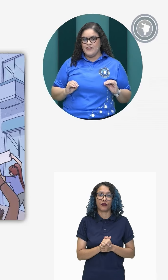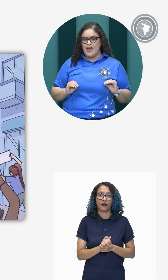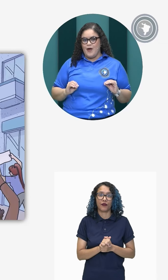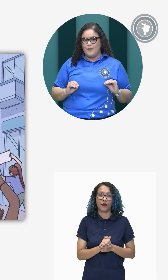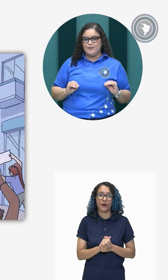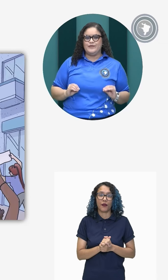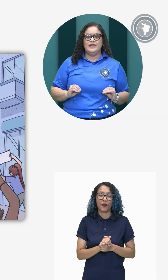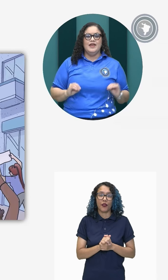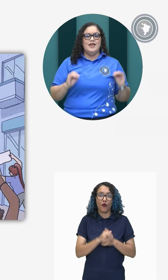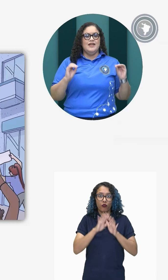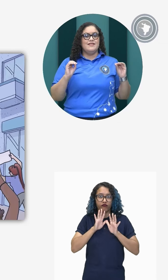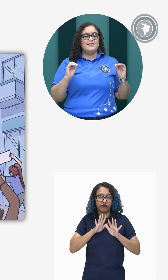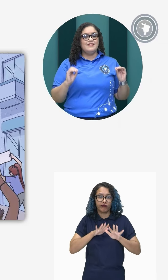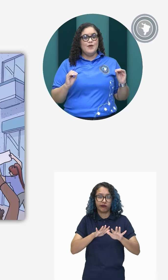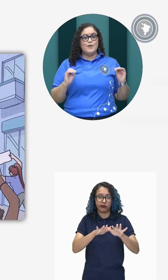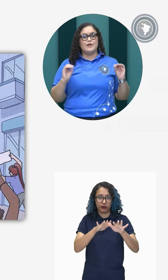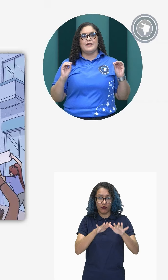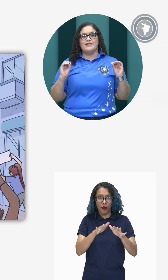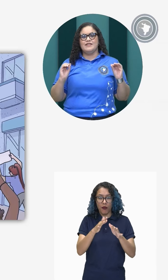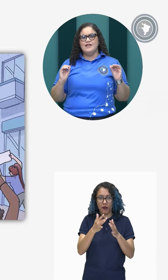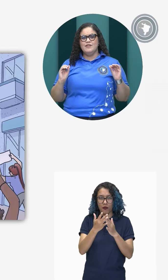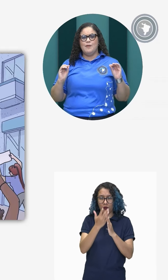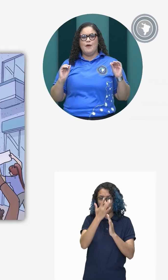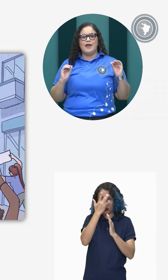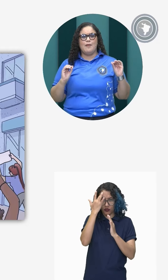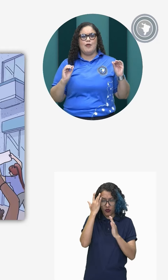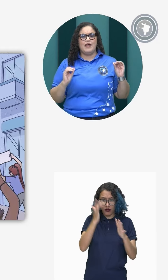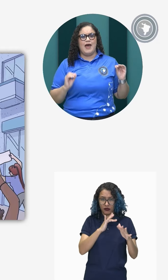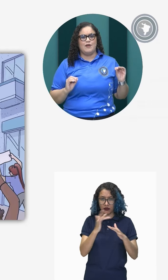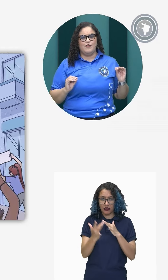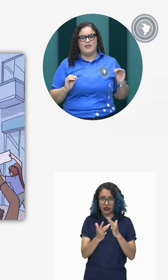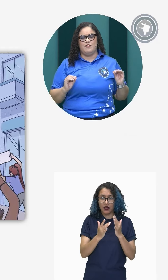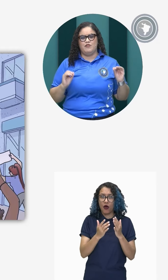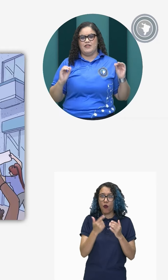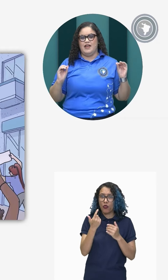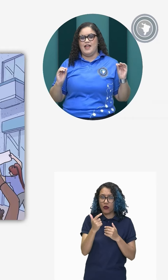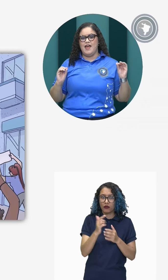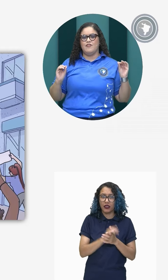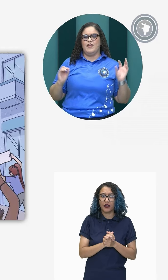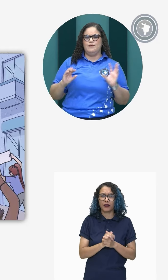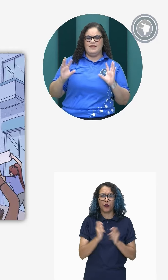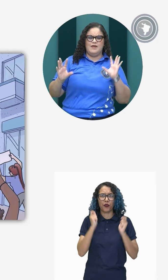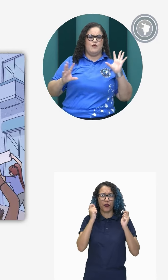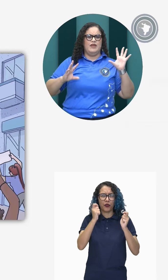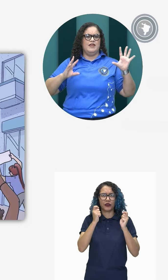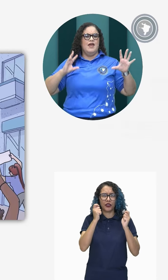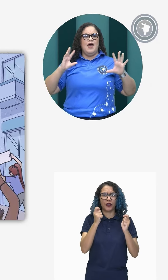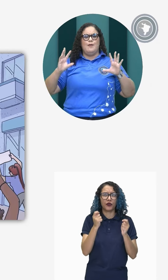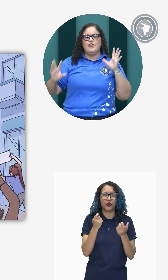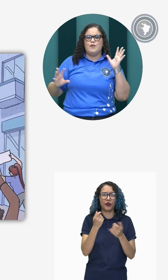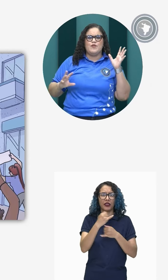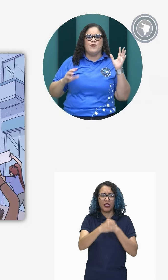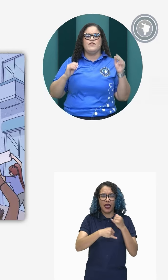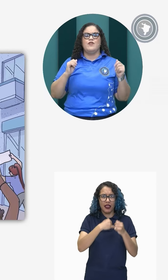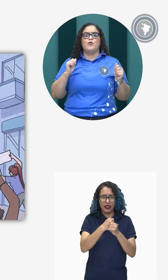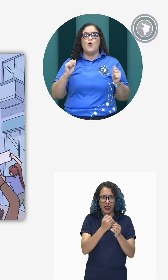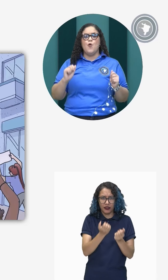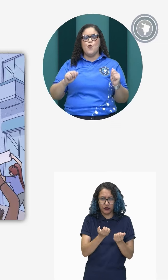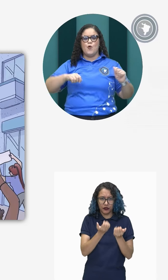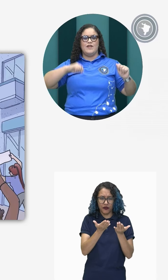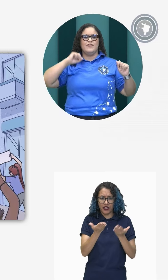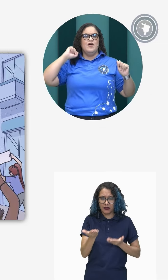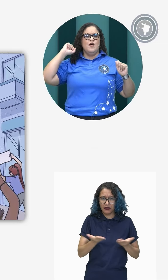rede social. Estão protestando porque bloquearam o serviço de internet. Aí percebam que há muitas pessoas